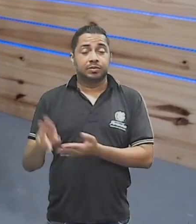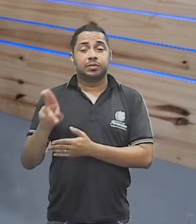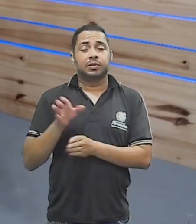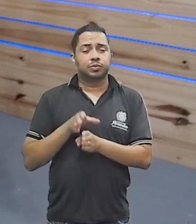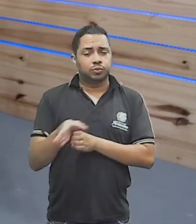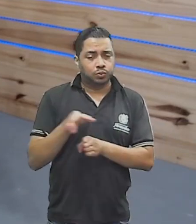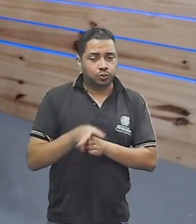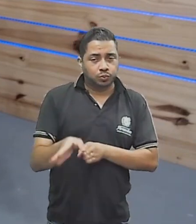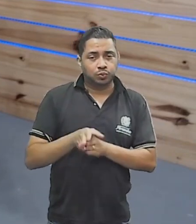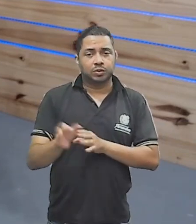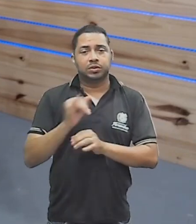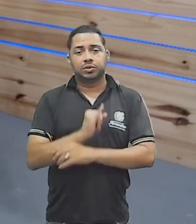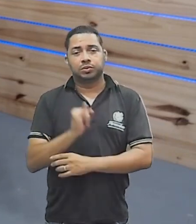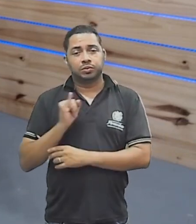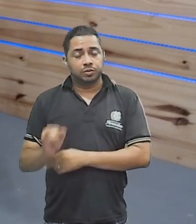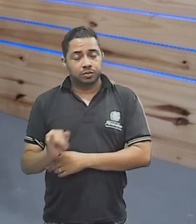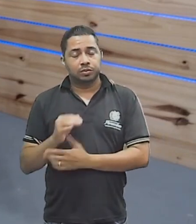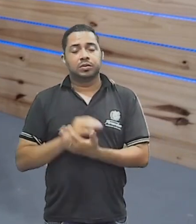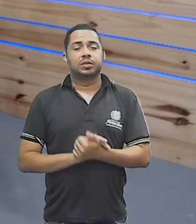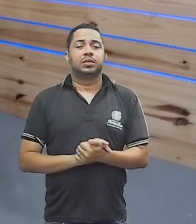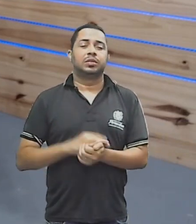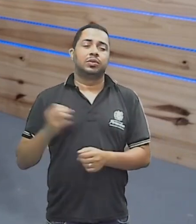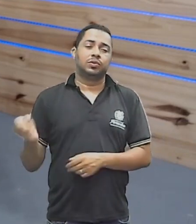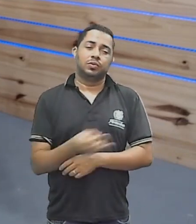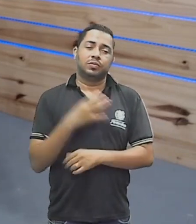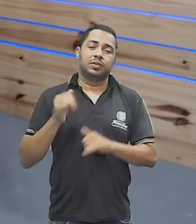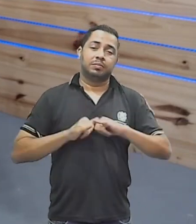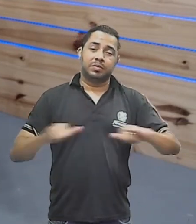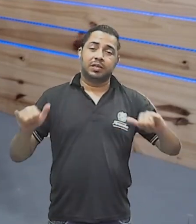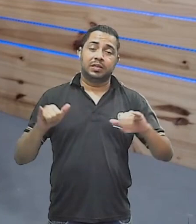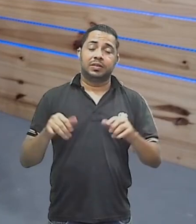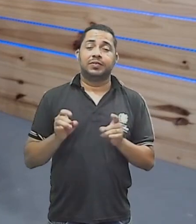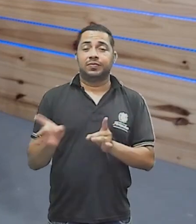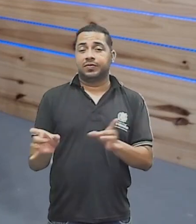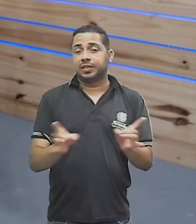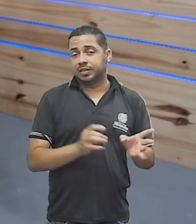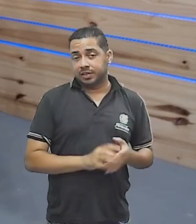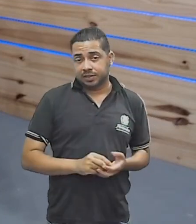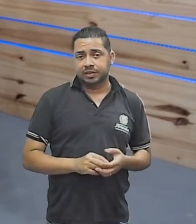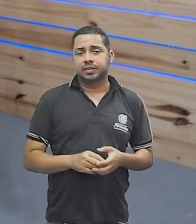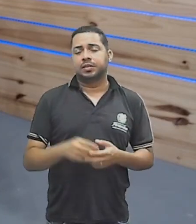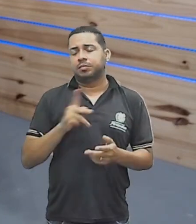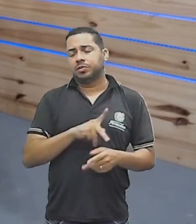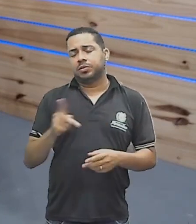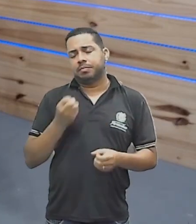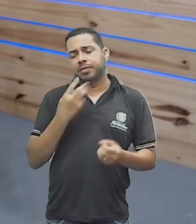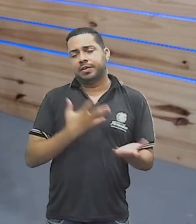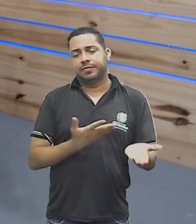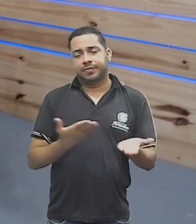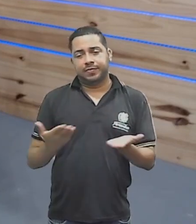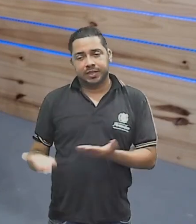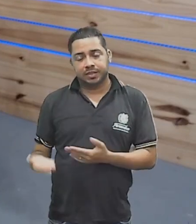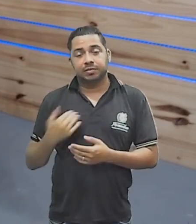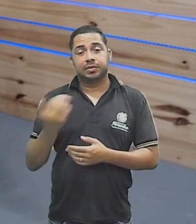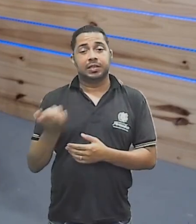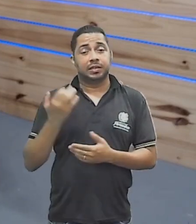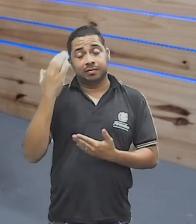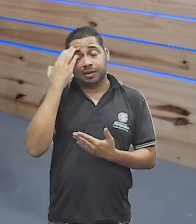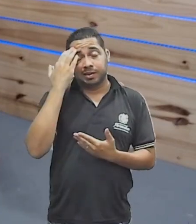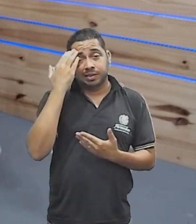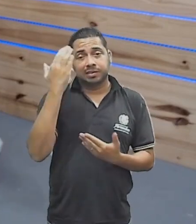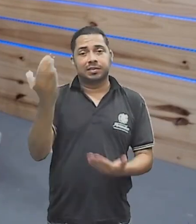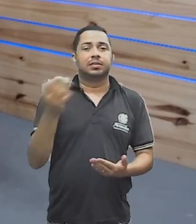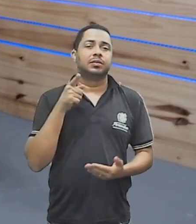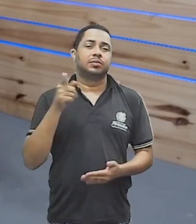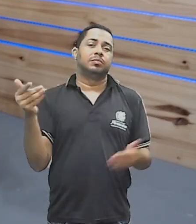consultora, instrutora em inovação, marketing e vendas. Então, professora, seja muito bem-vinda. Queremos agradecer muitíssimo